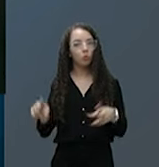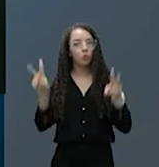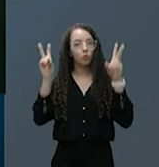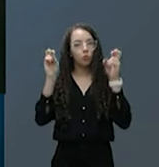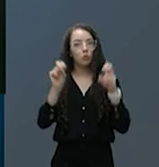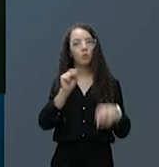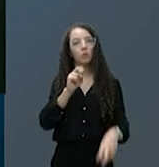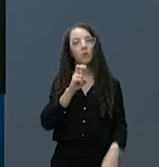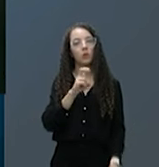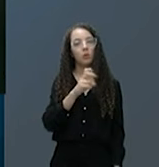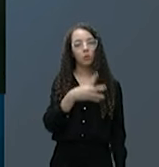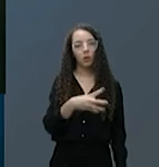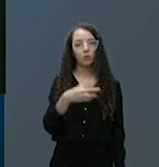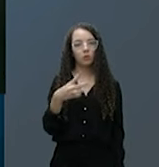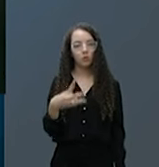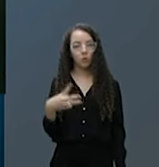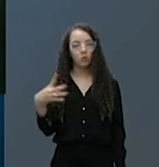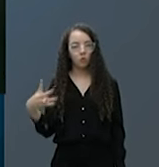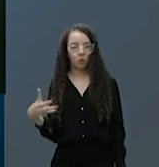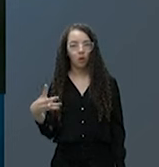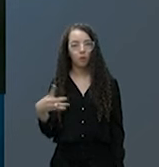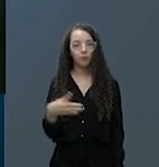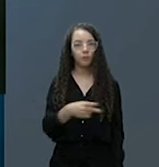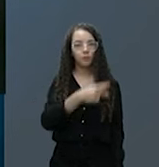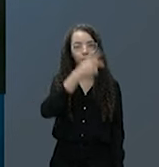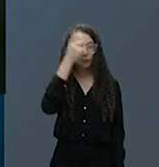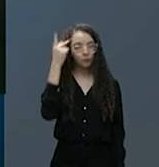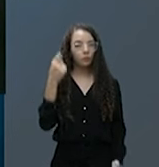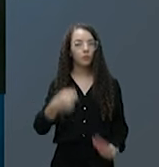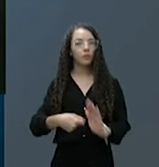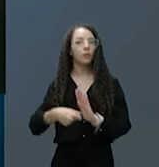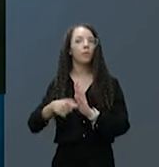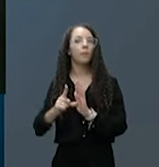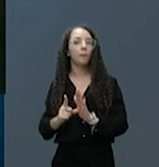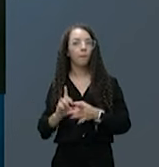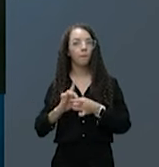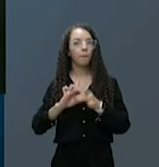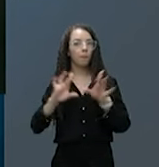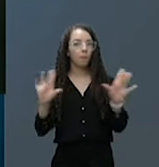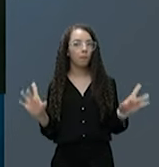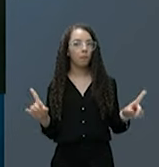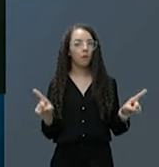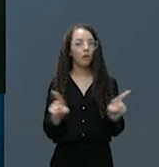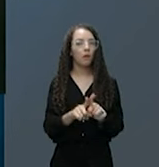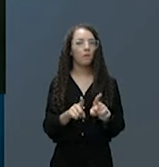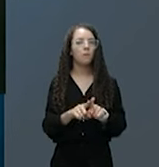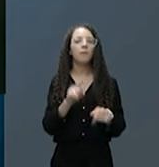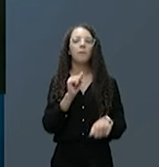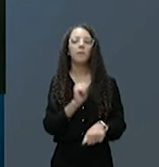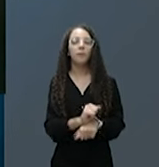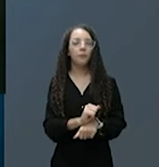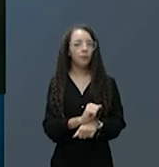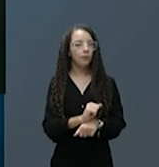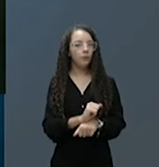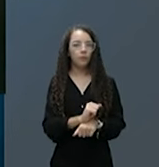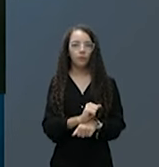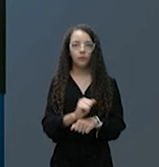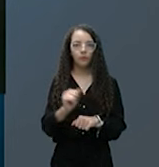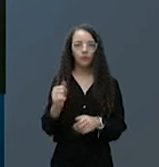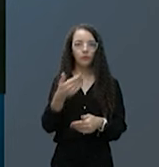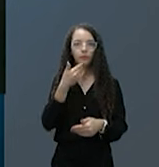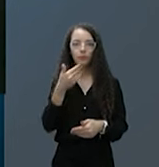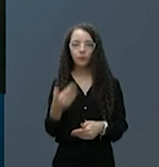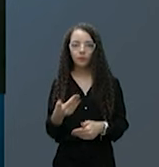que o precedente qualificado autoriza tanto a improcedência liminar do pedido, pelo juízo singular,